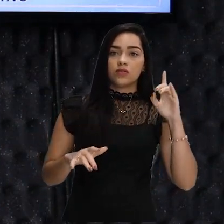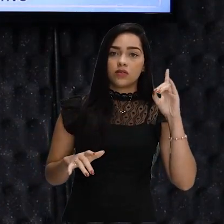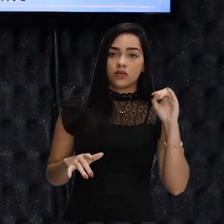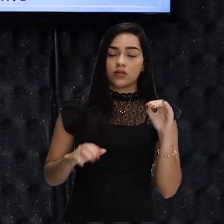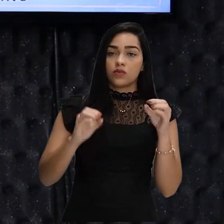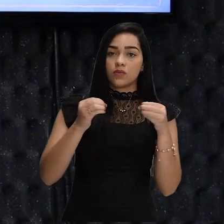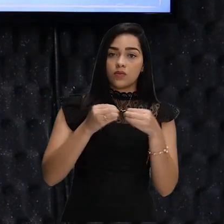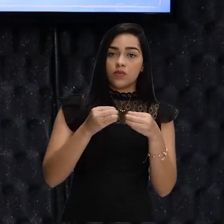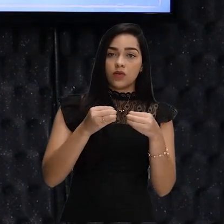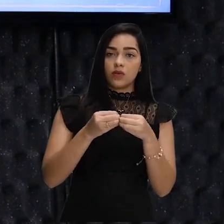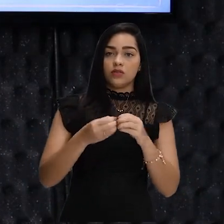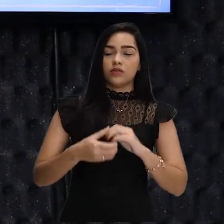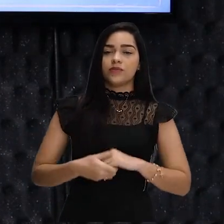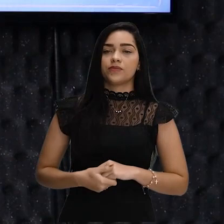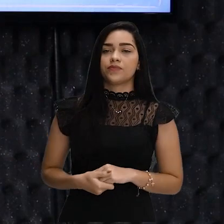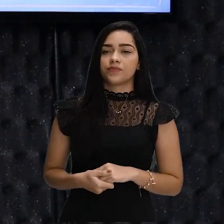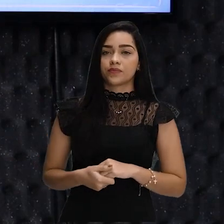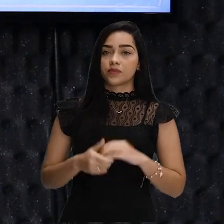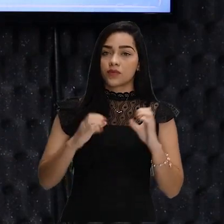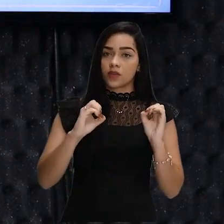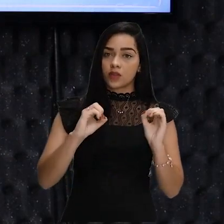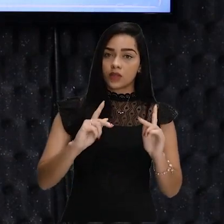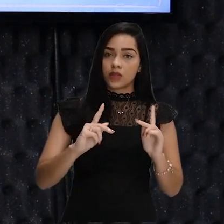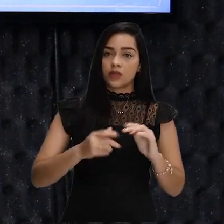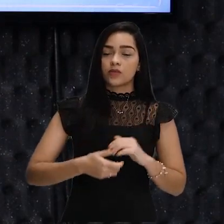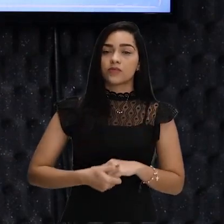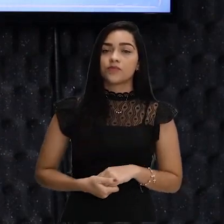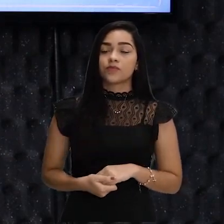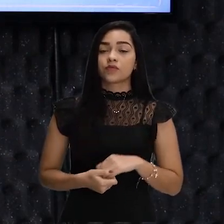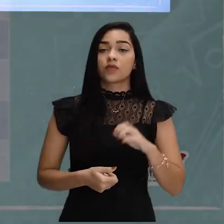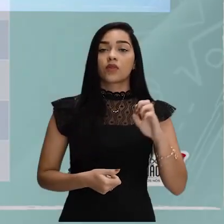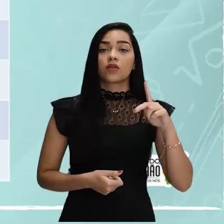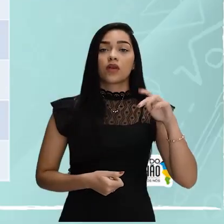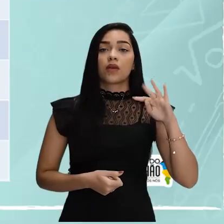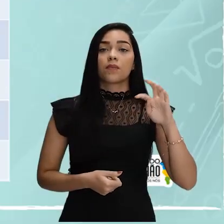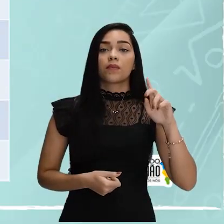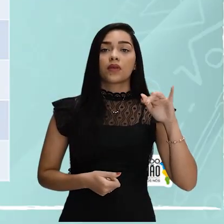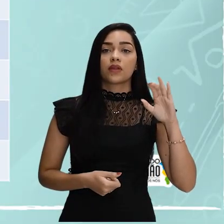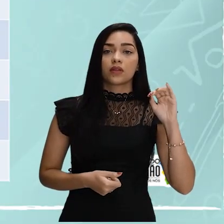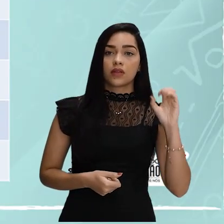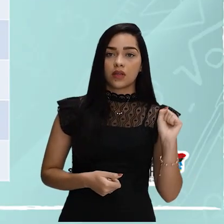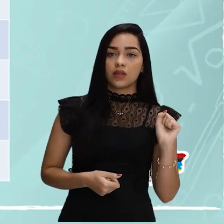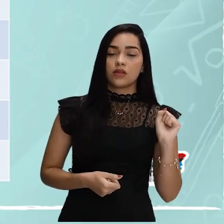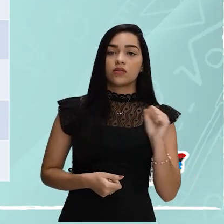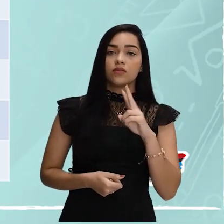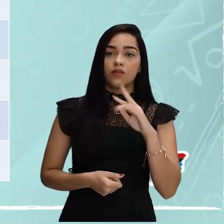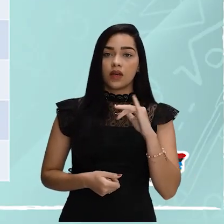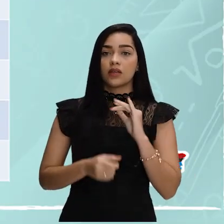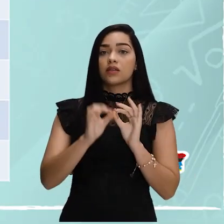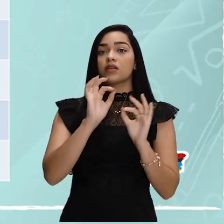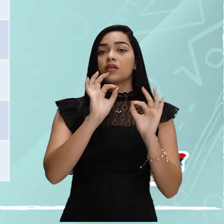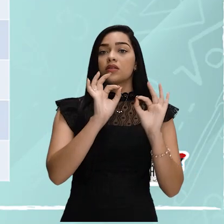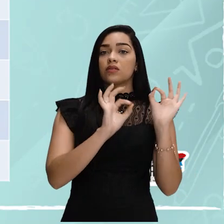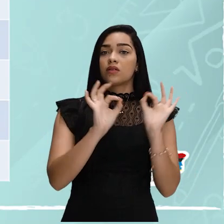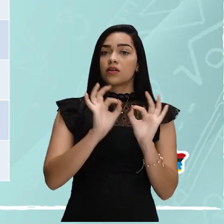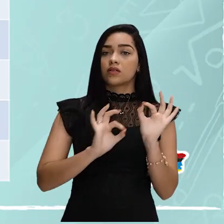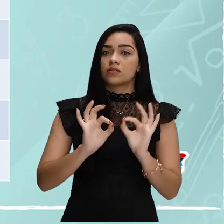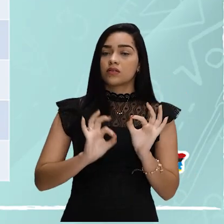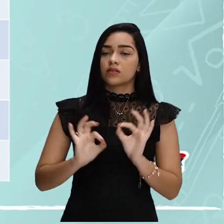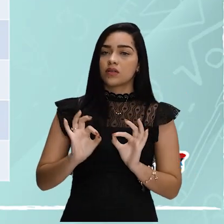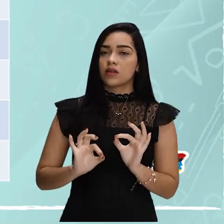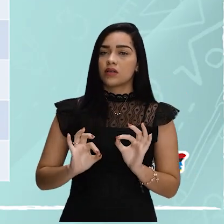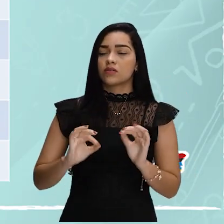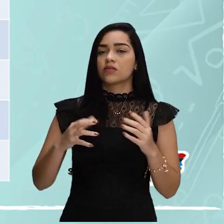está próximo a ele, ok? Os epitélios de revestimento, eles são classificados de